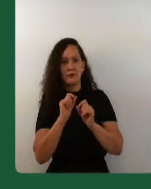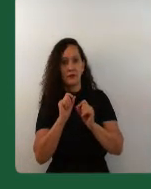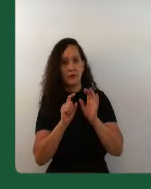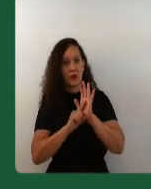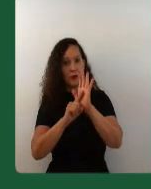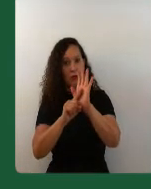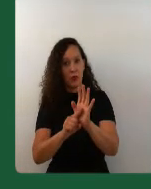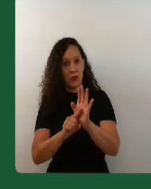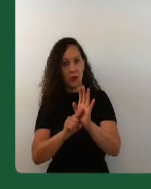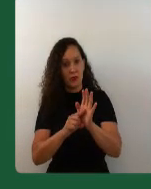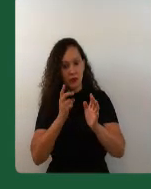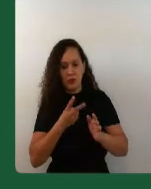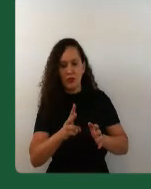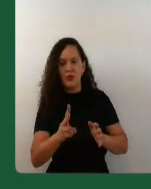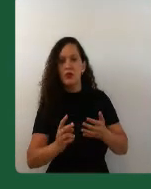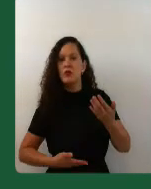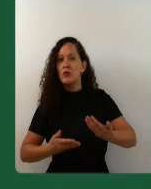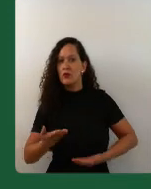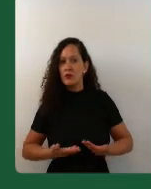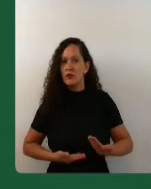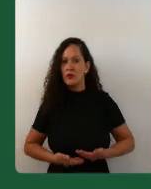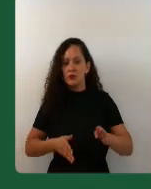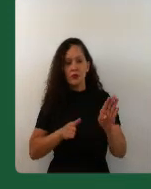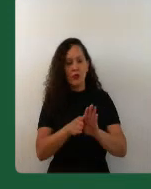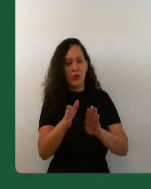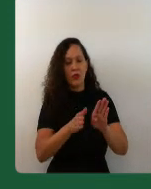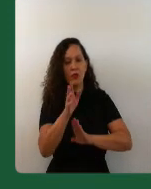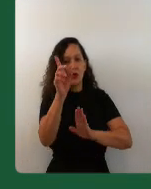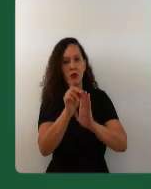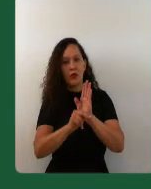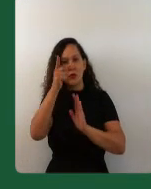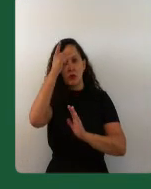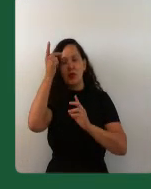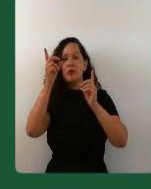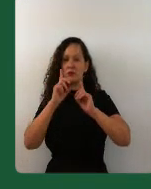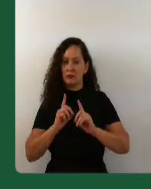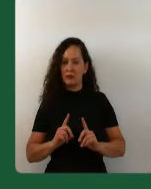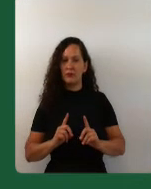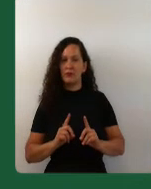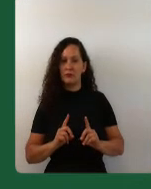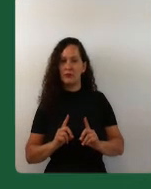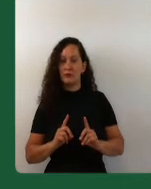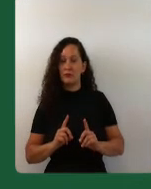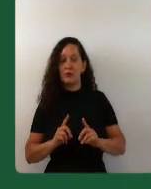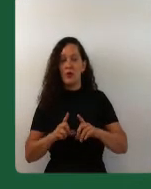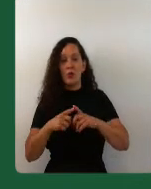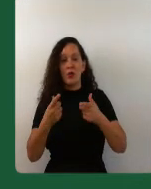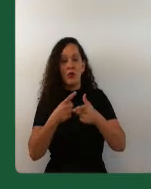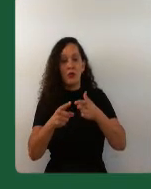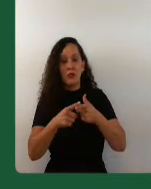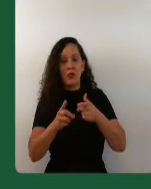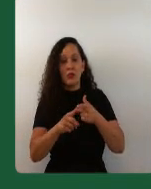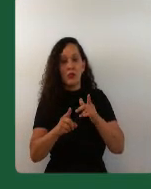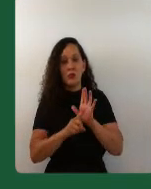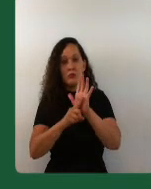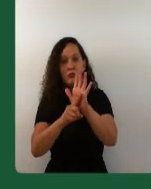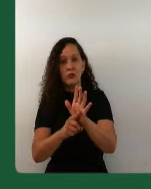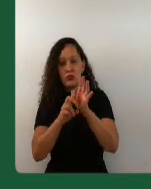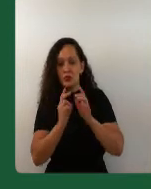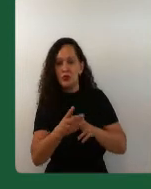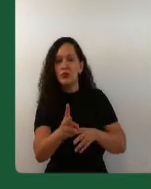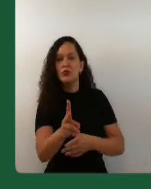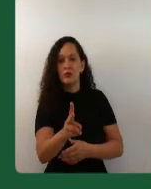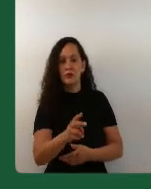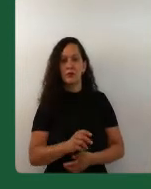de prestação continuada. Orientar sobre os direitos da pessoa com deficiência, a maior demanda sobre o benefício de prestação